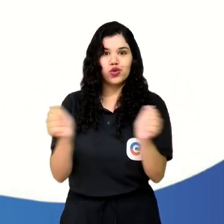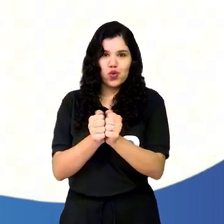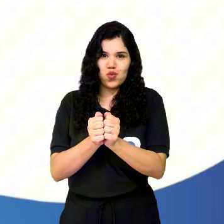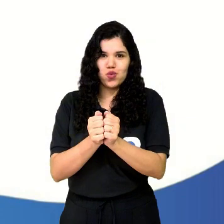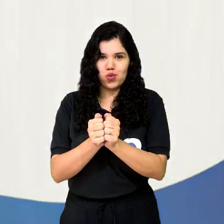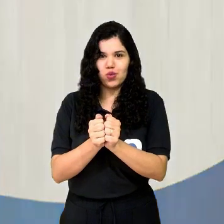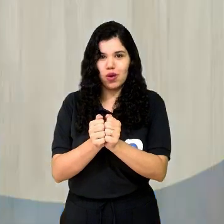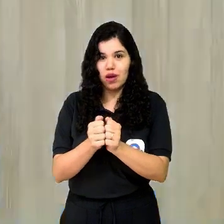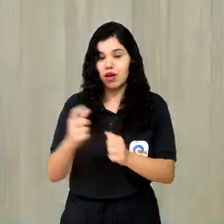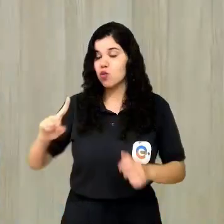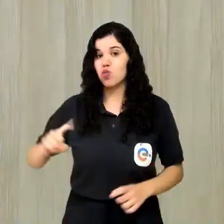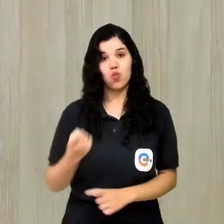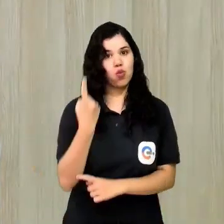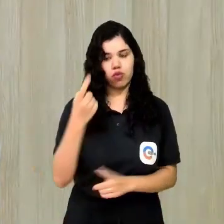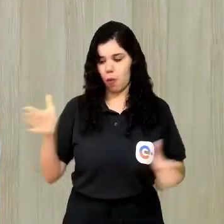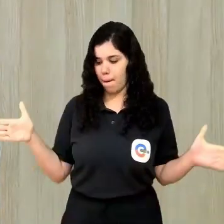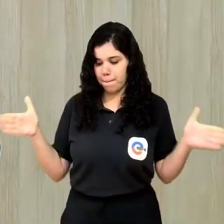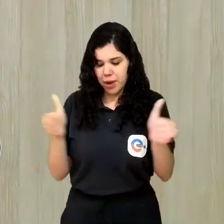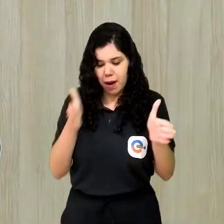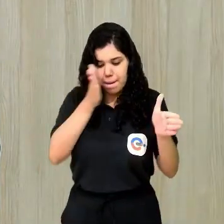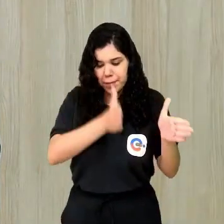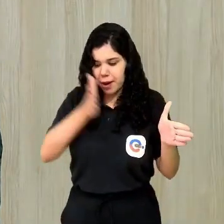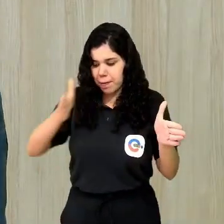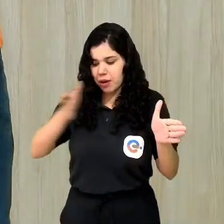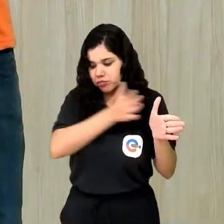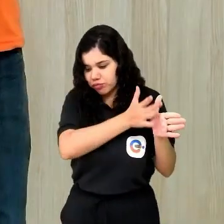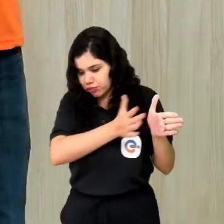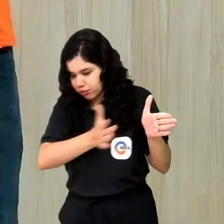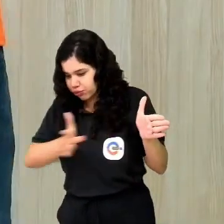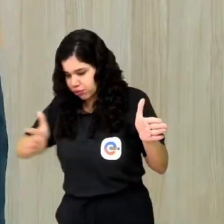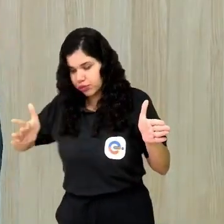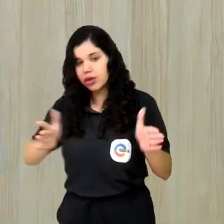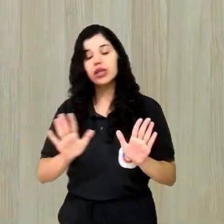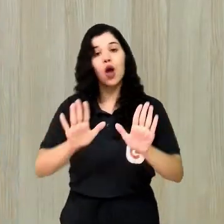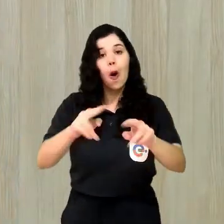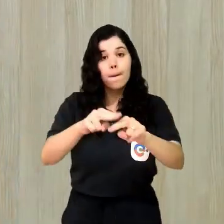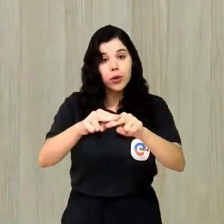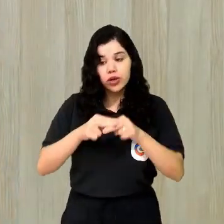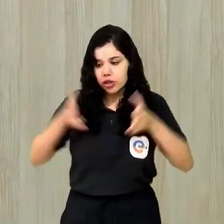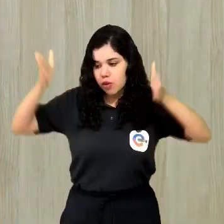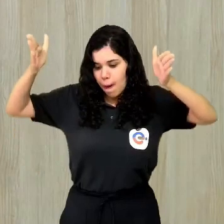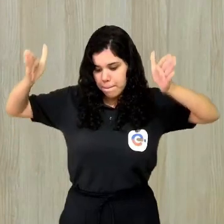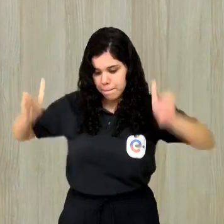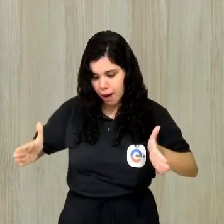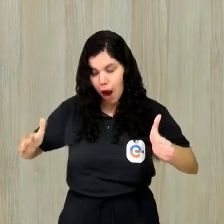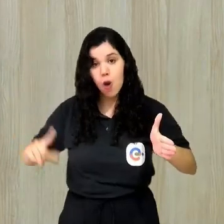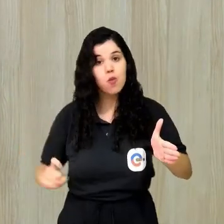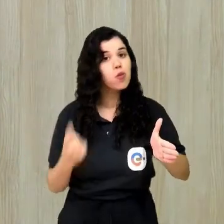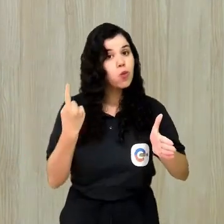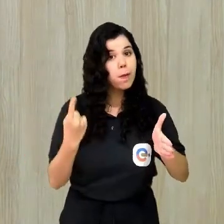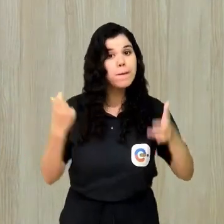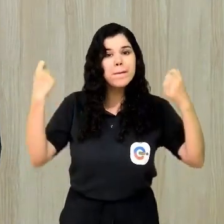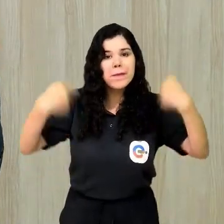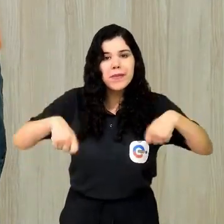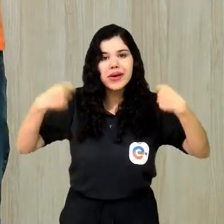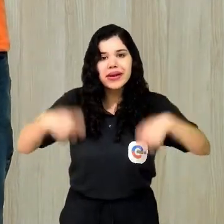como sendo uma coisa só, tá? E aí, sendo uma coisa só, eu